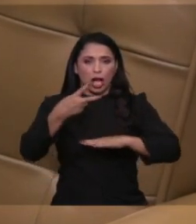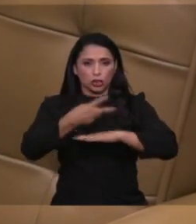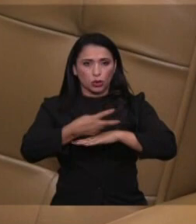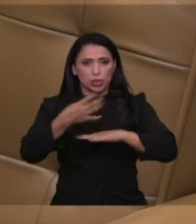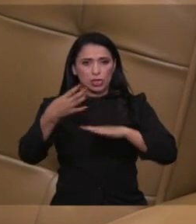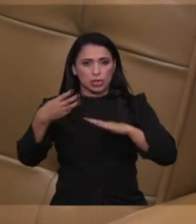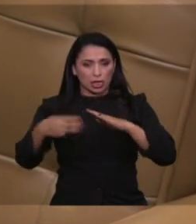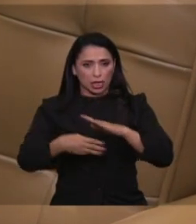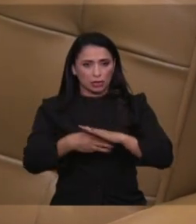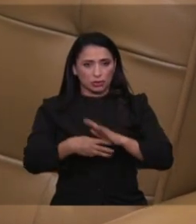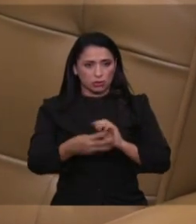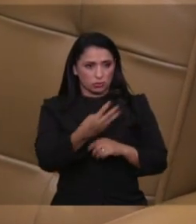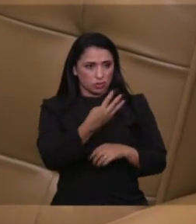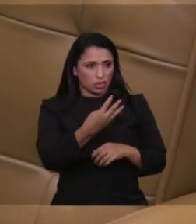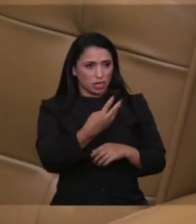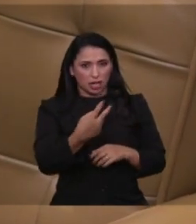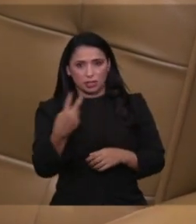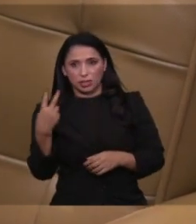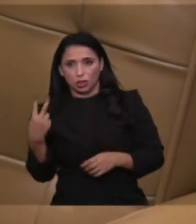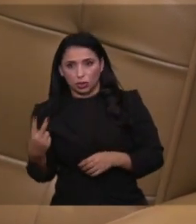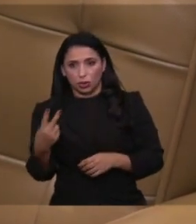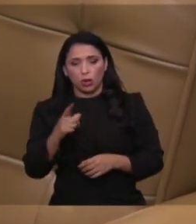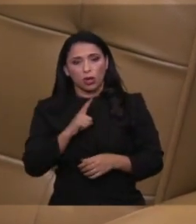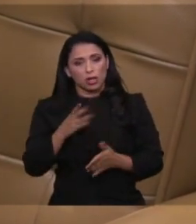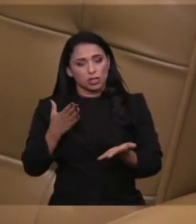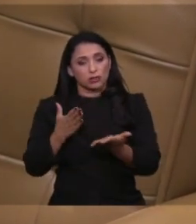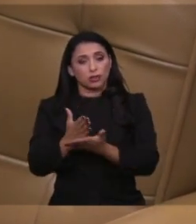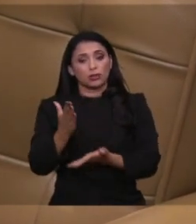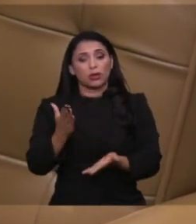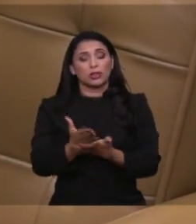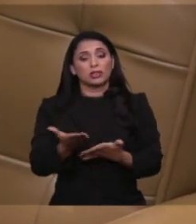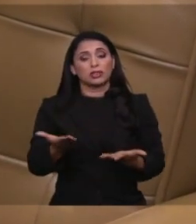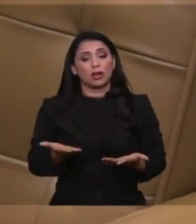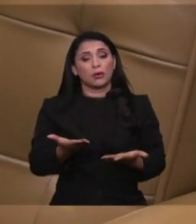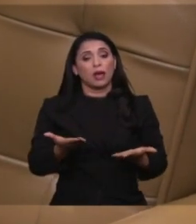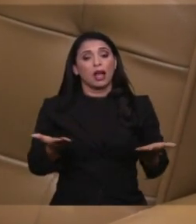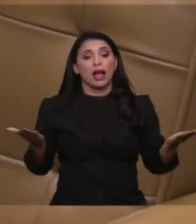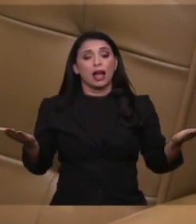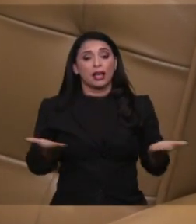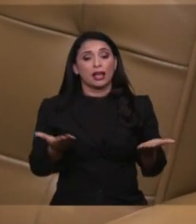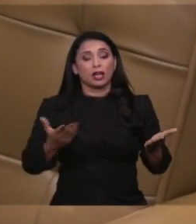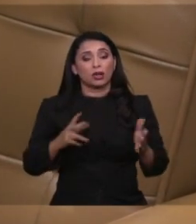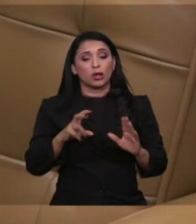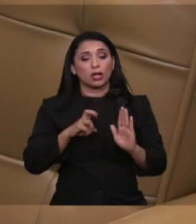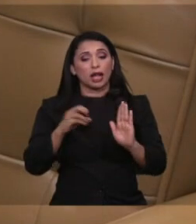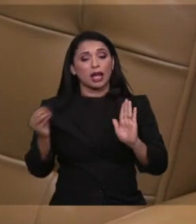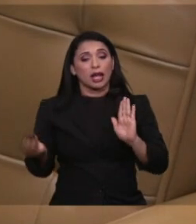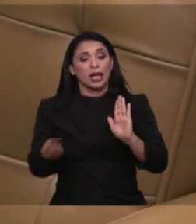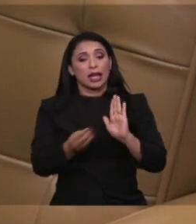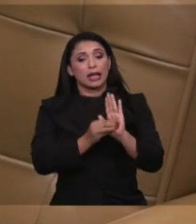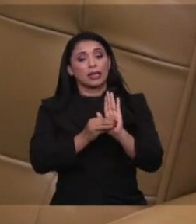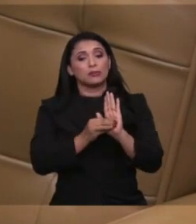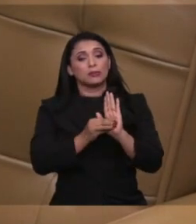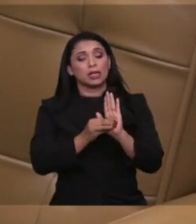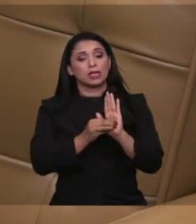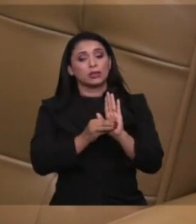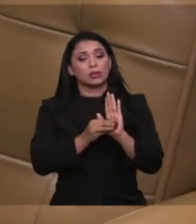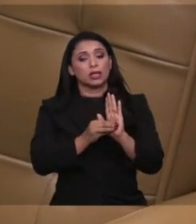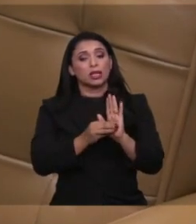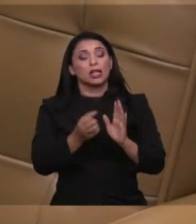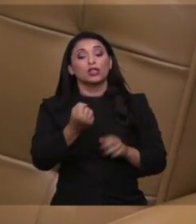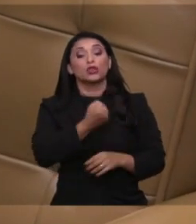maioria absoluta. Foi isso que permitiu, então, a Nelson Carneiro agora aprovar a emenda do... Emenda